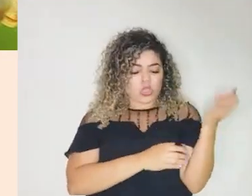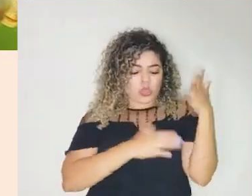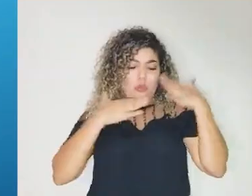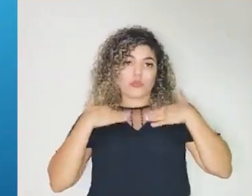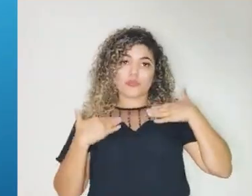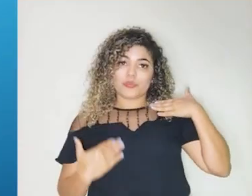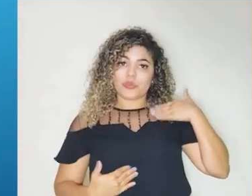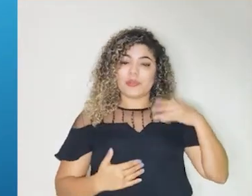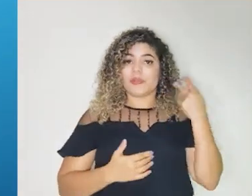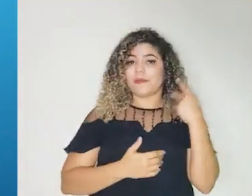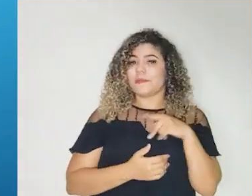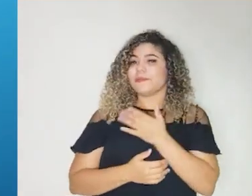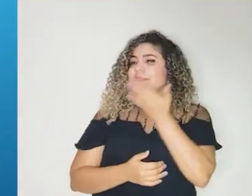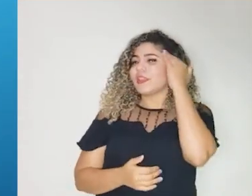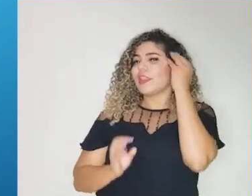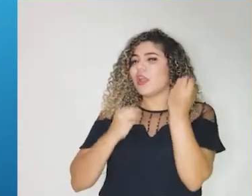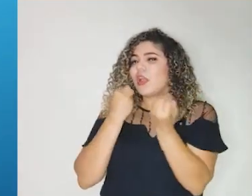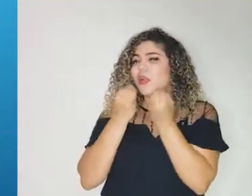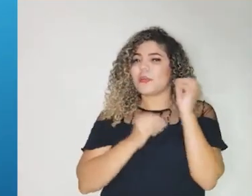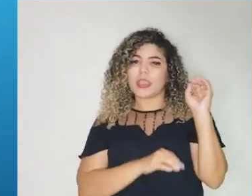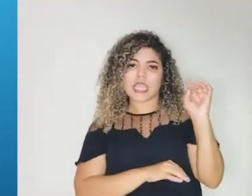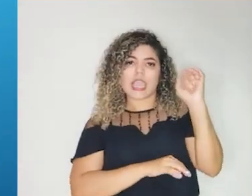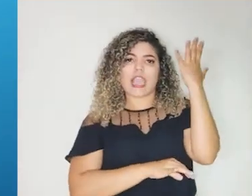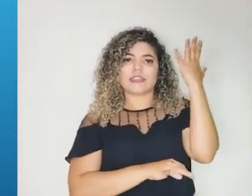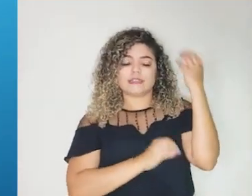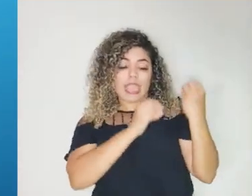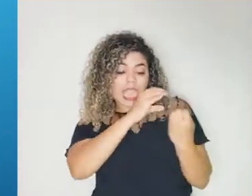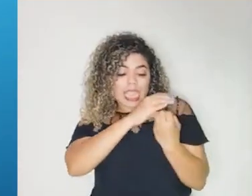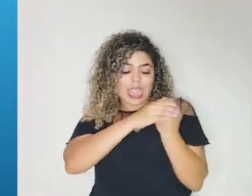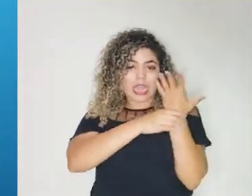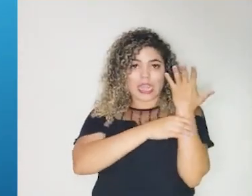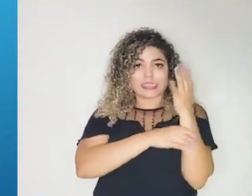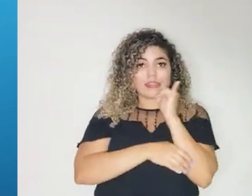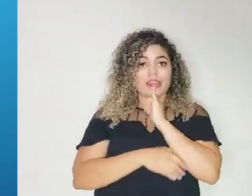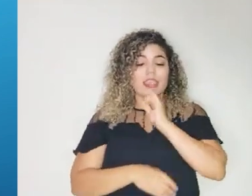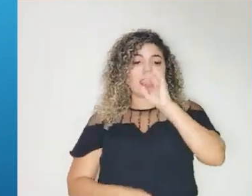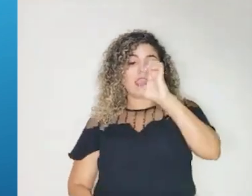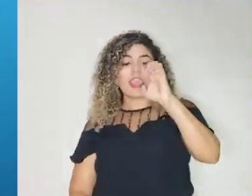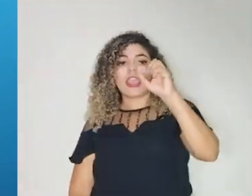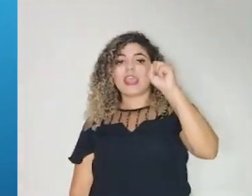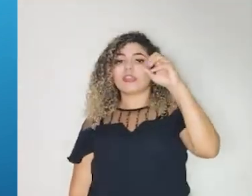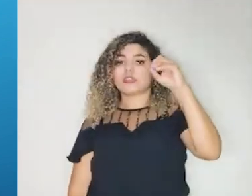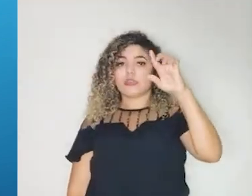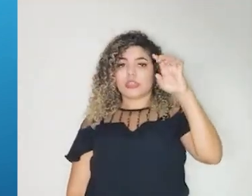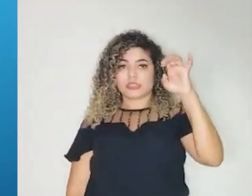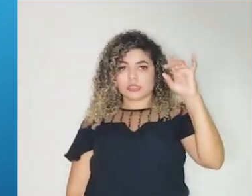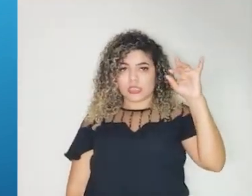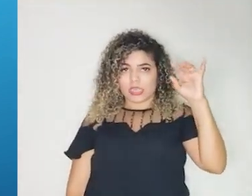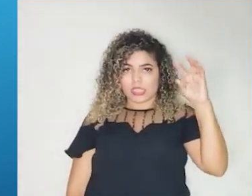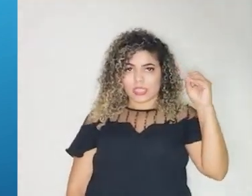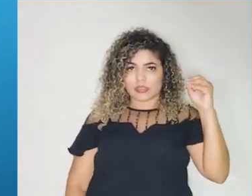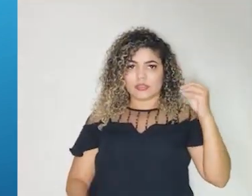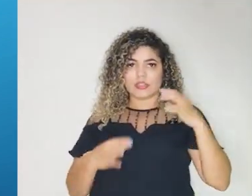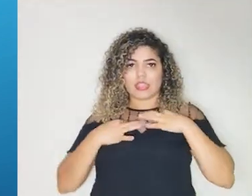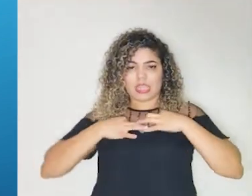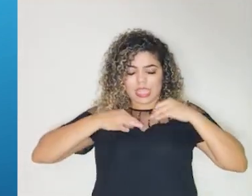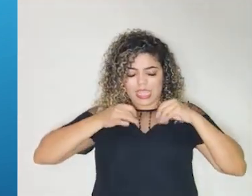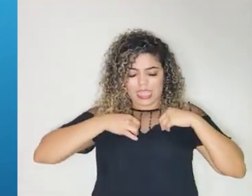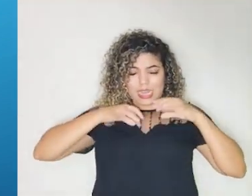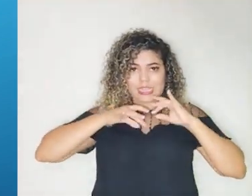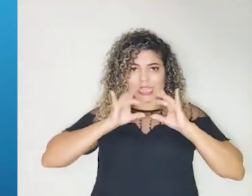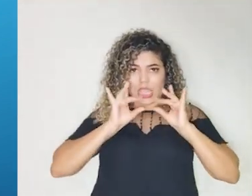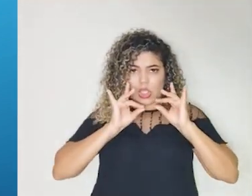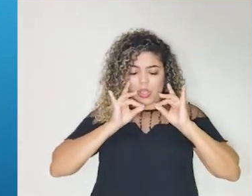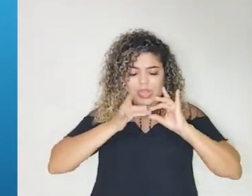animal. Vamos entender como que acontece essa formação? O exoesqueleto descola-se da epiderme e uma nova cobertura